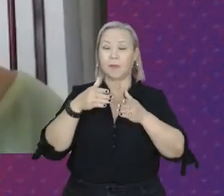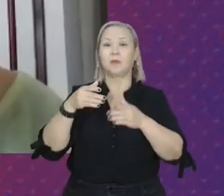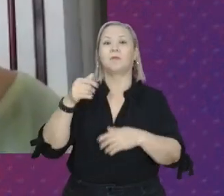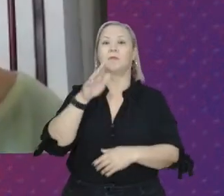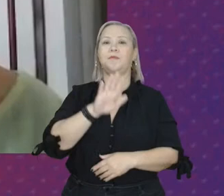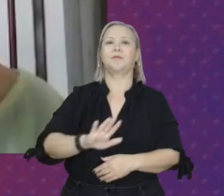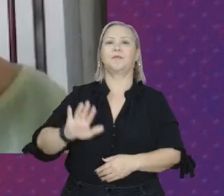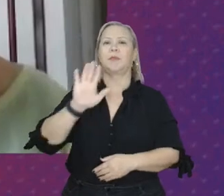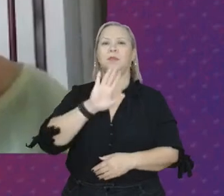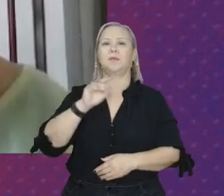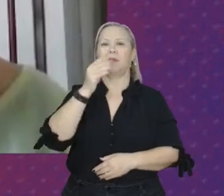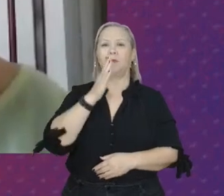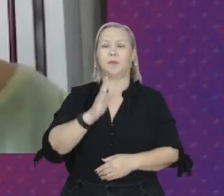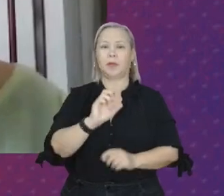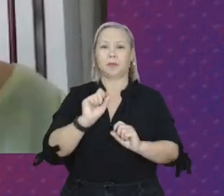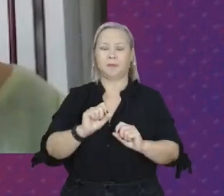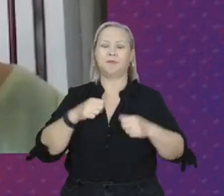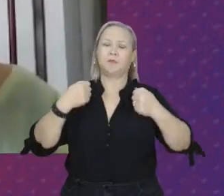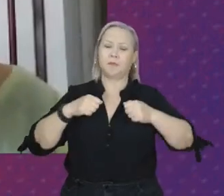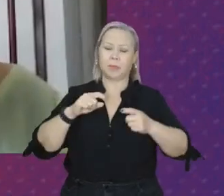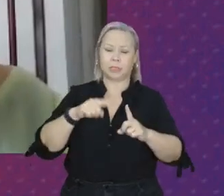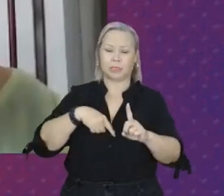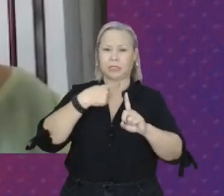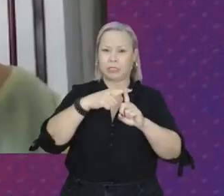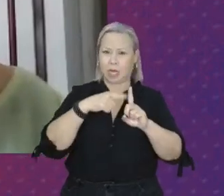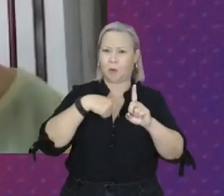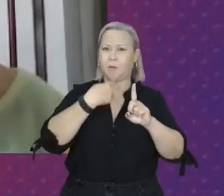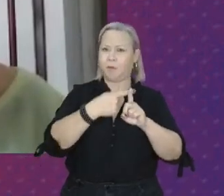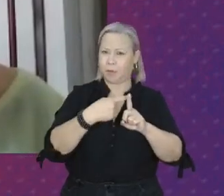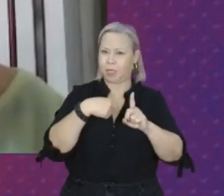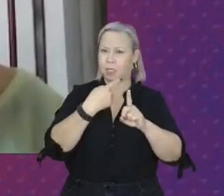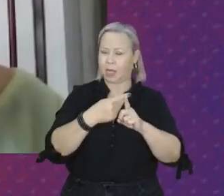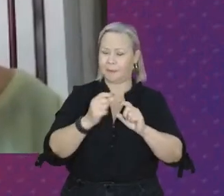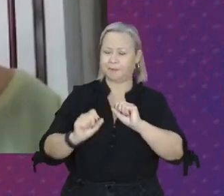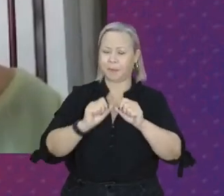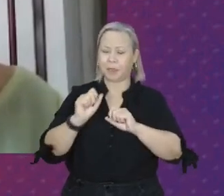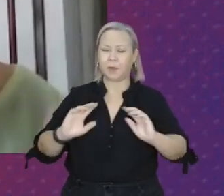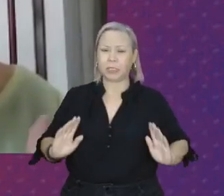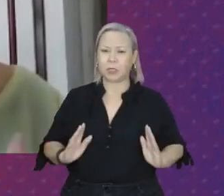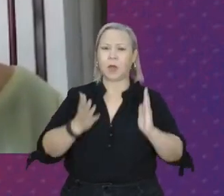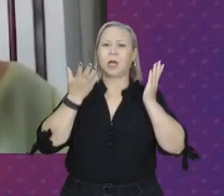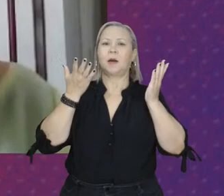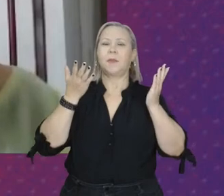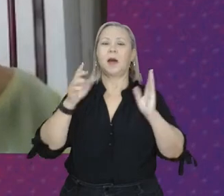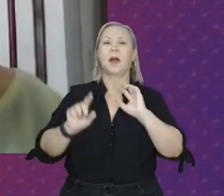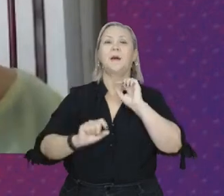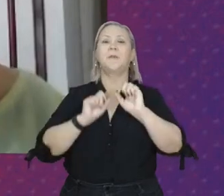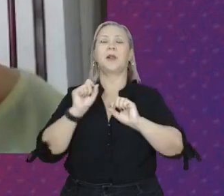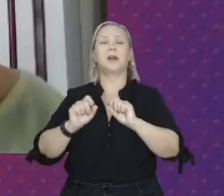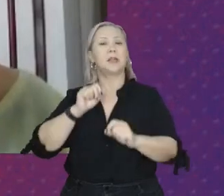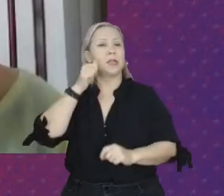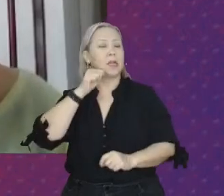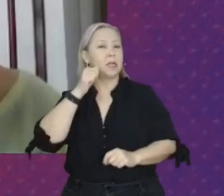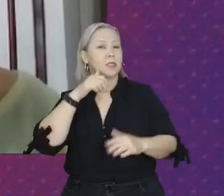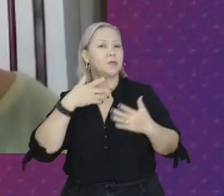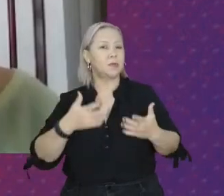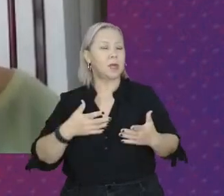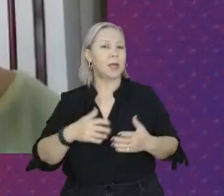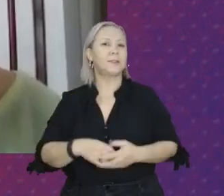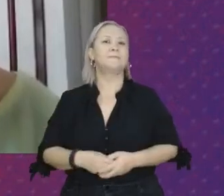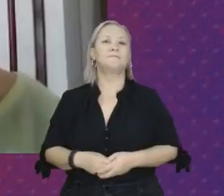pífia, mínima, é preciso aumentar. É preciso fazer uma campanha para que as mulheres, os